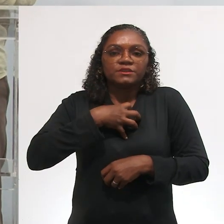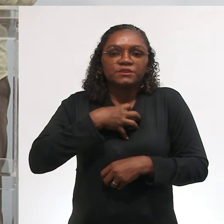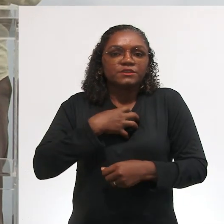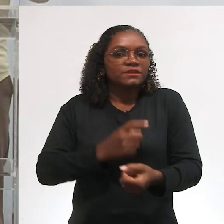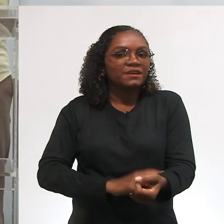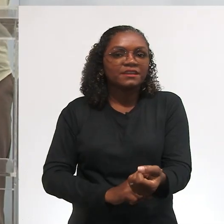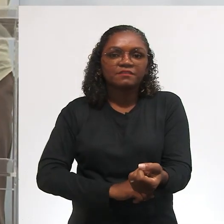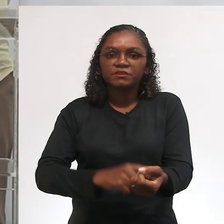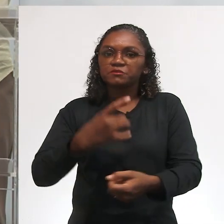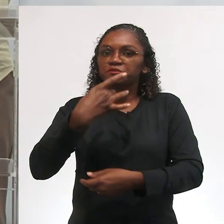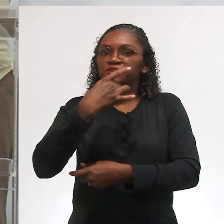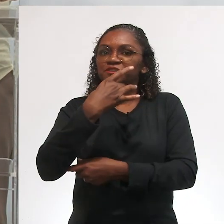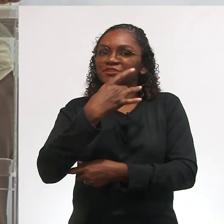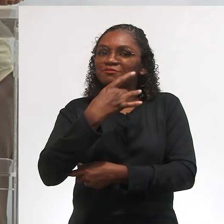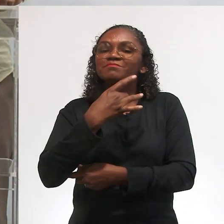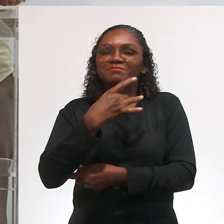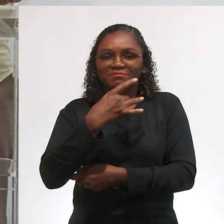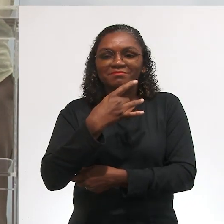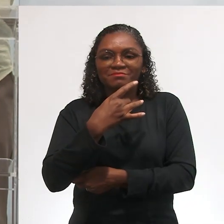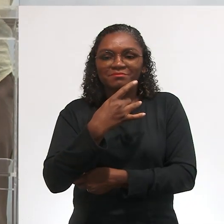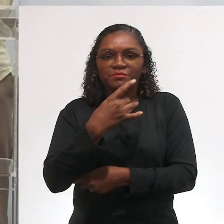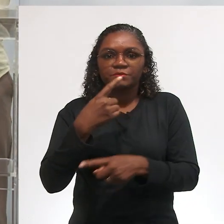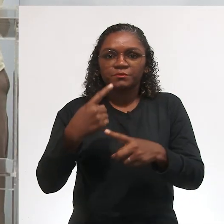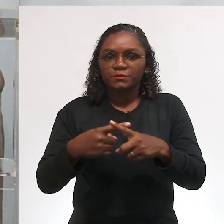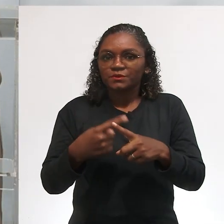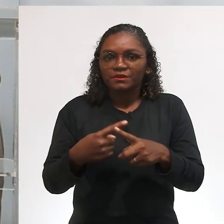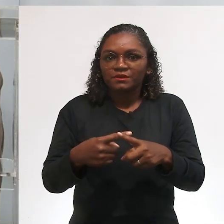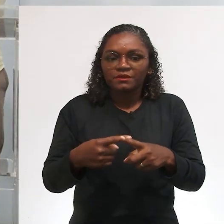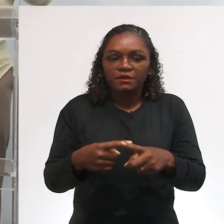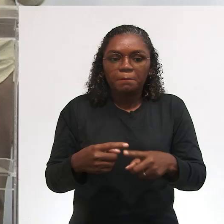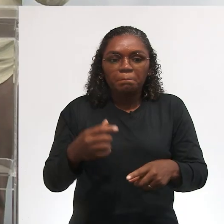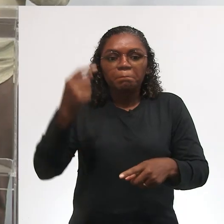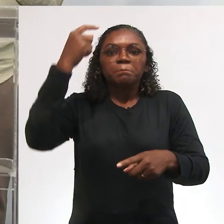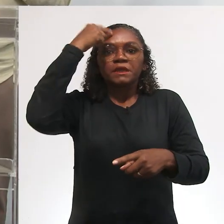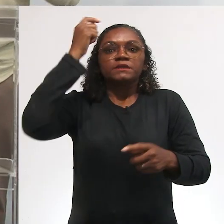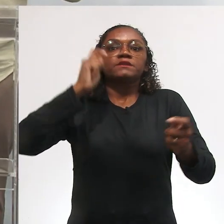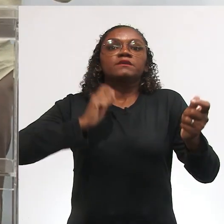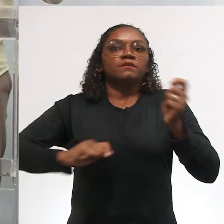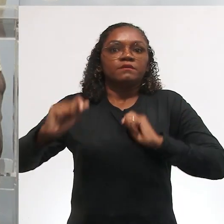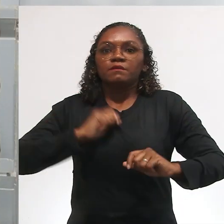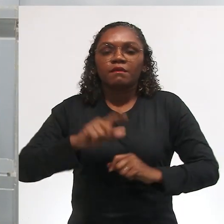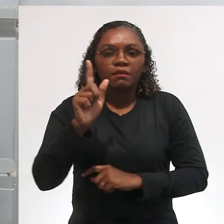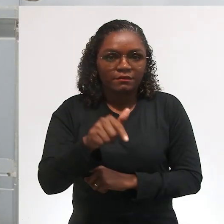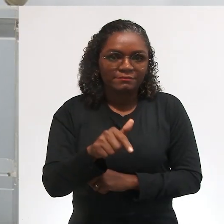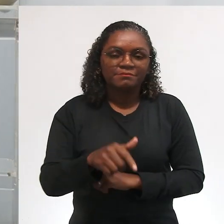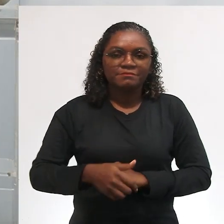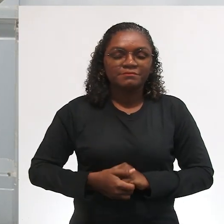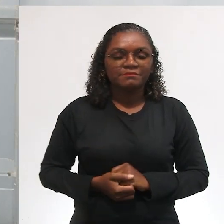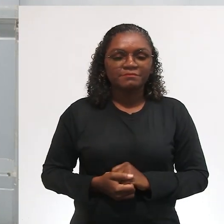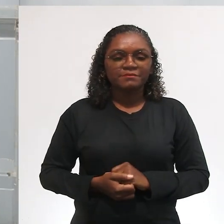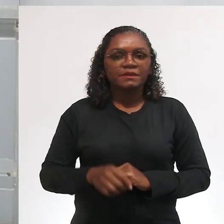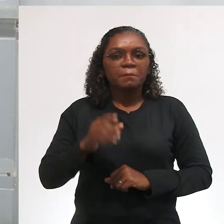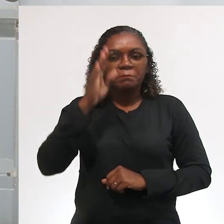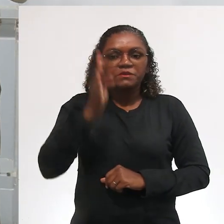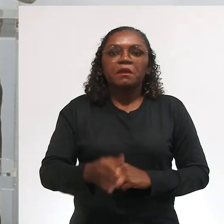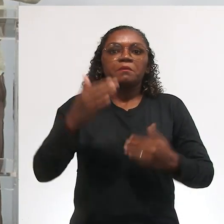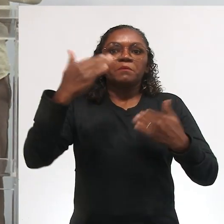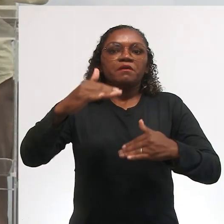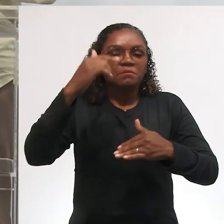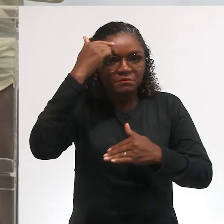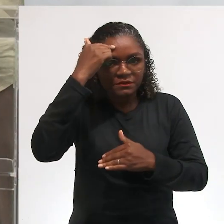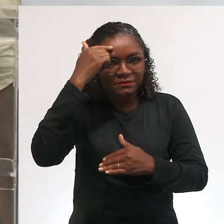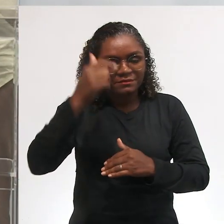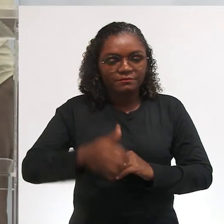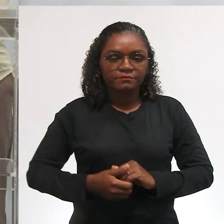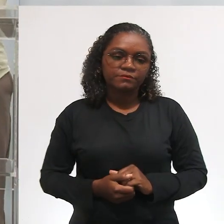esse ato. E quando ele faz uma associação com regras, o professor faz os combinados na sala. Olha, nós não podemos conversar